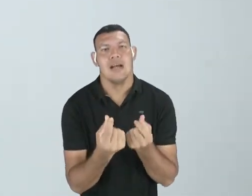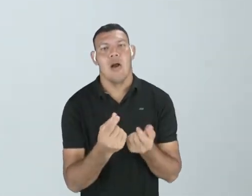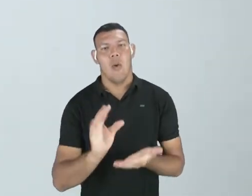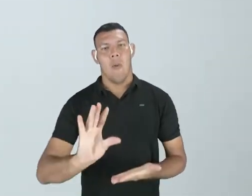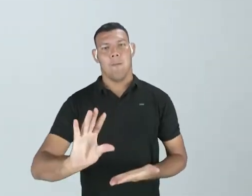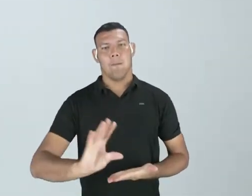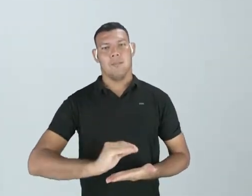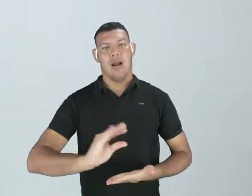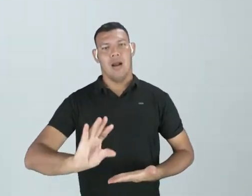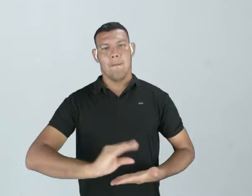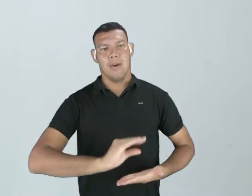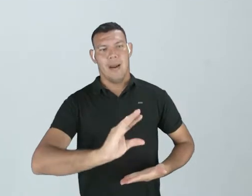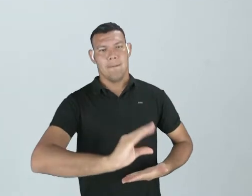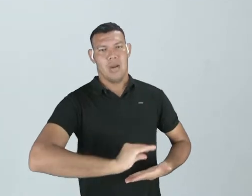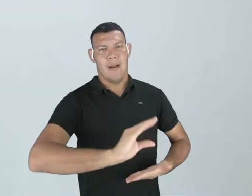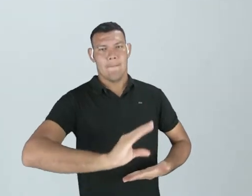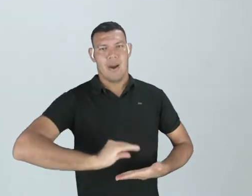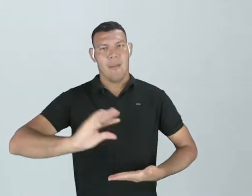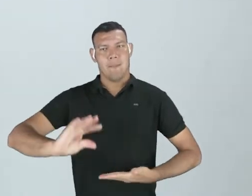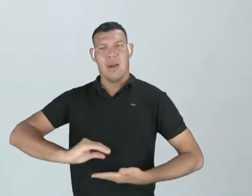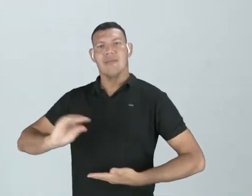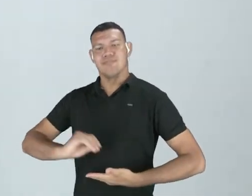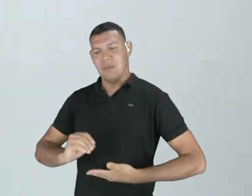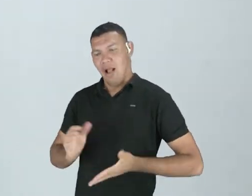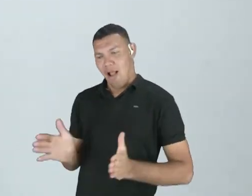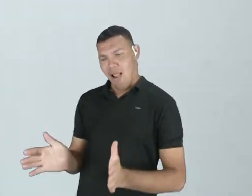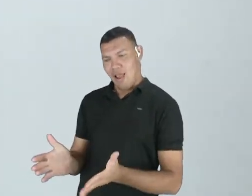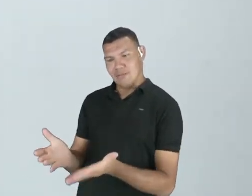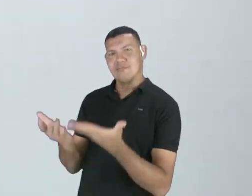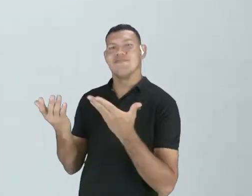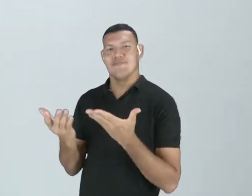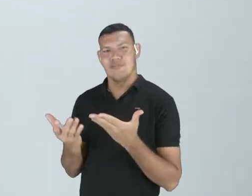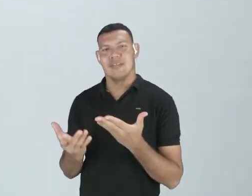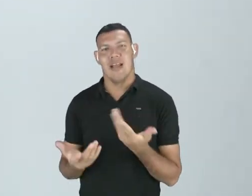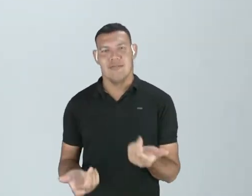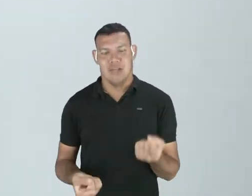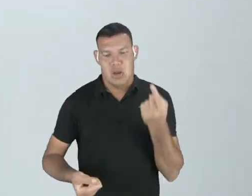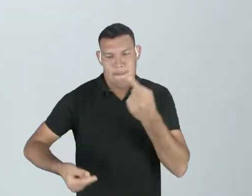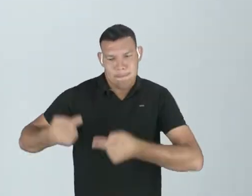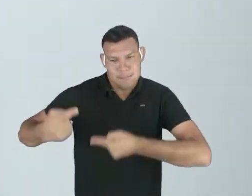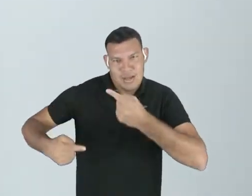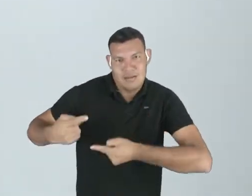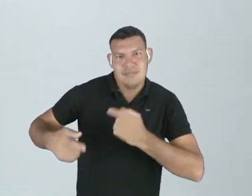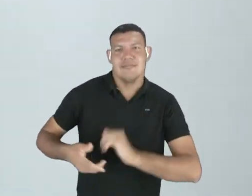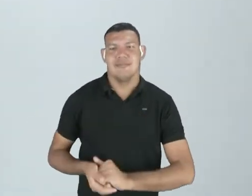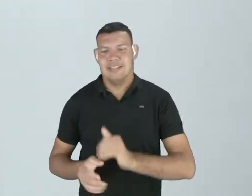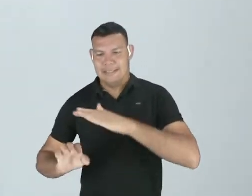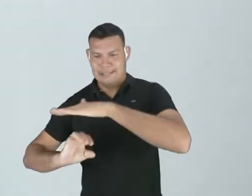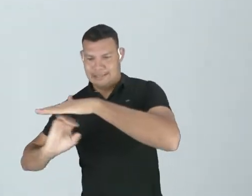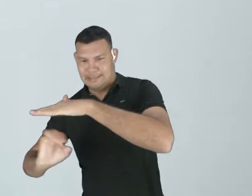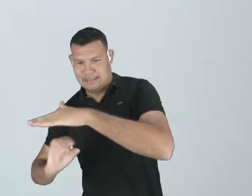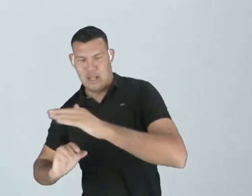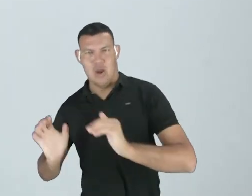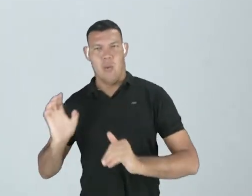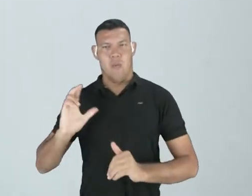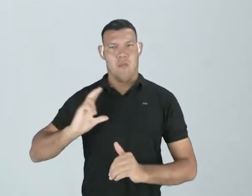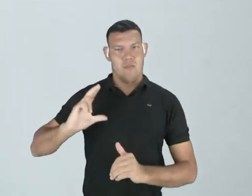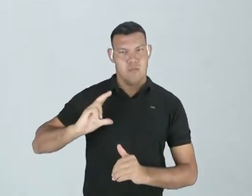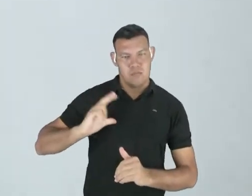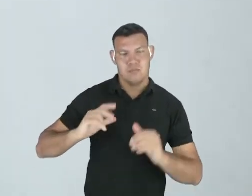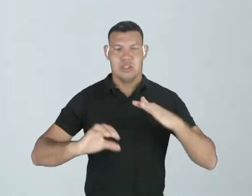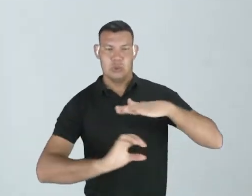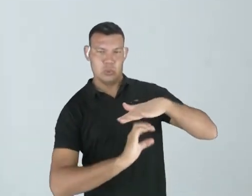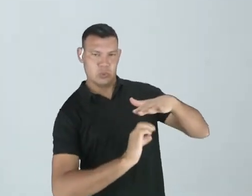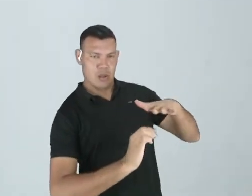gente buscar incentivar a renda, a livre concorrência, as empresas privadas, o capital